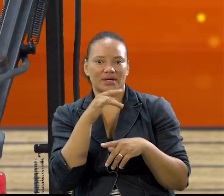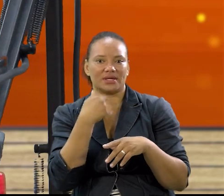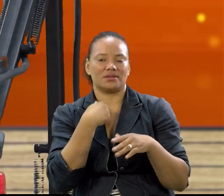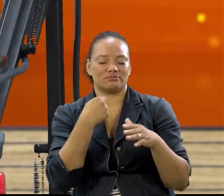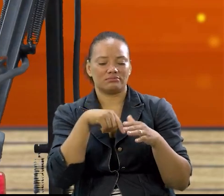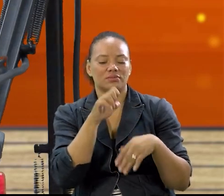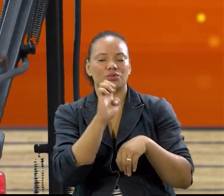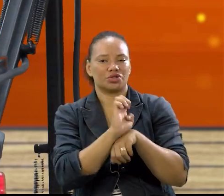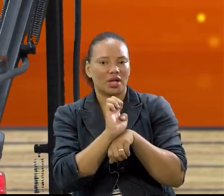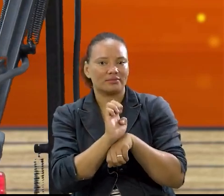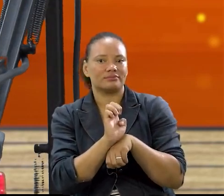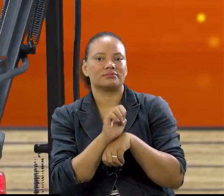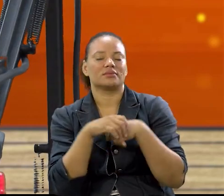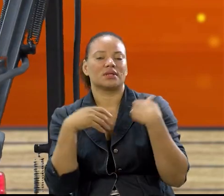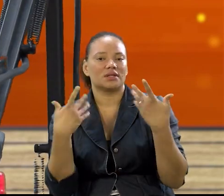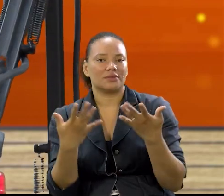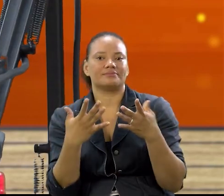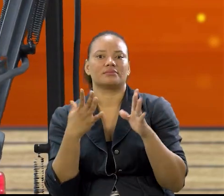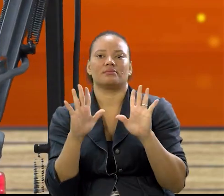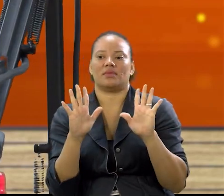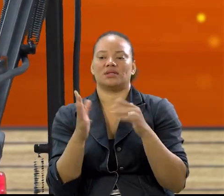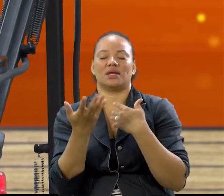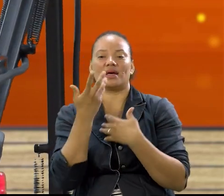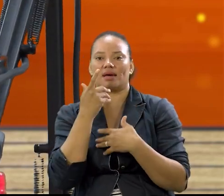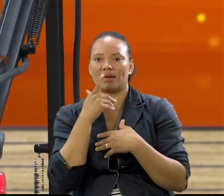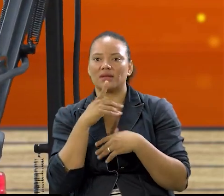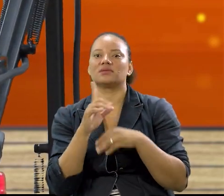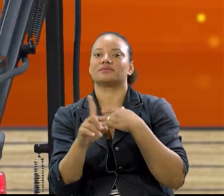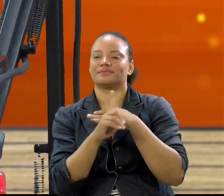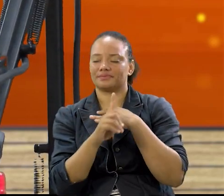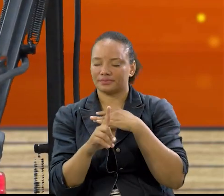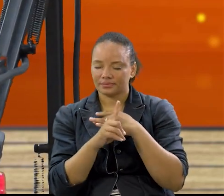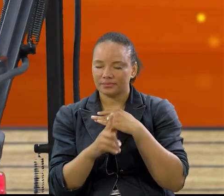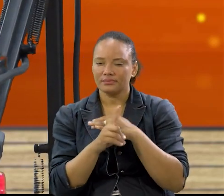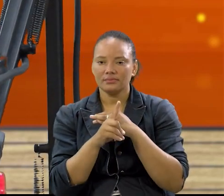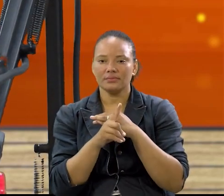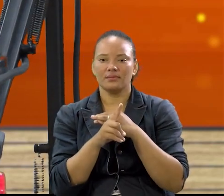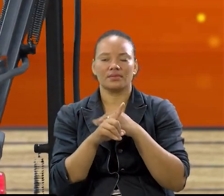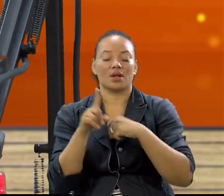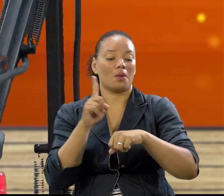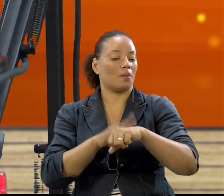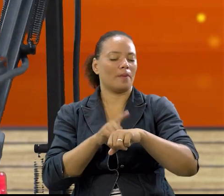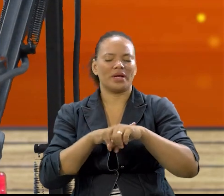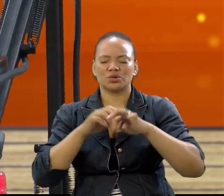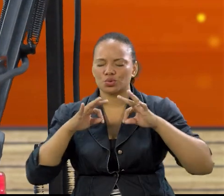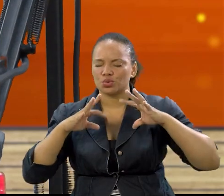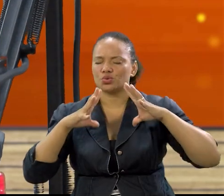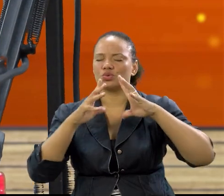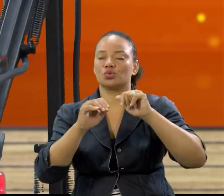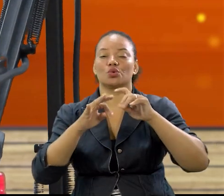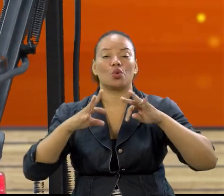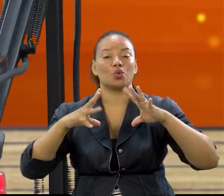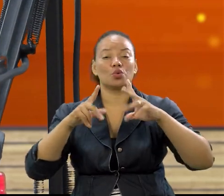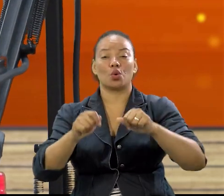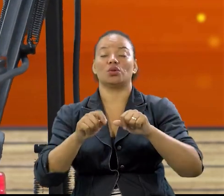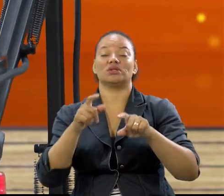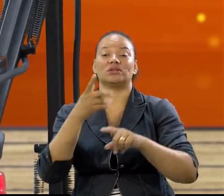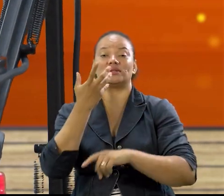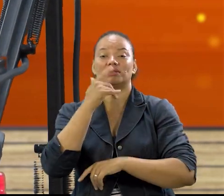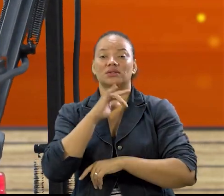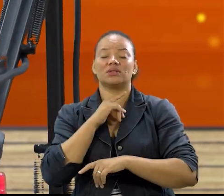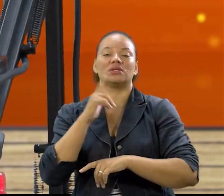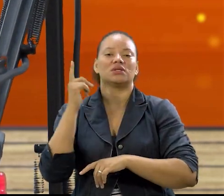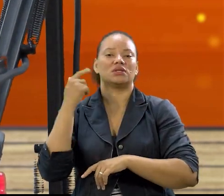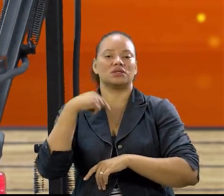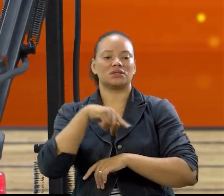mesmo assim a criança é atendida ess nenhum momento nemum criança nenhuma Deixa de ser atendida como eu falei antes até os nossas